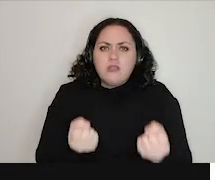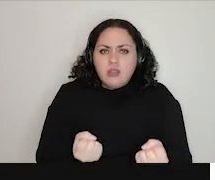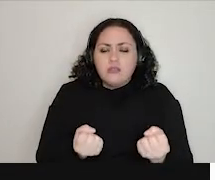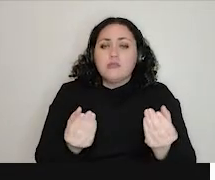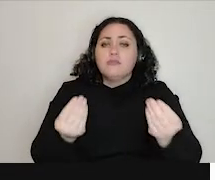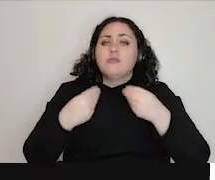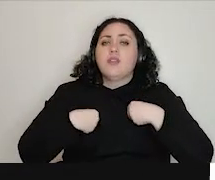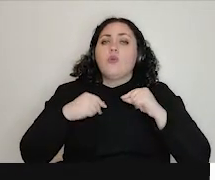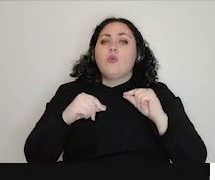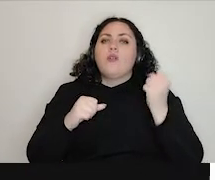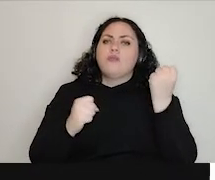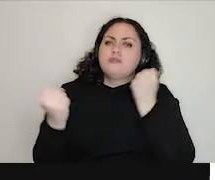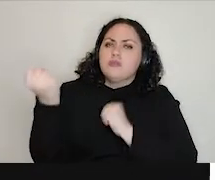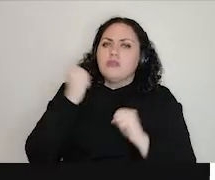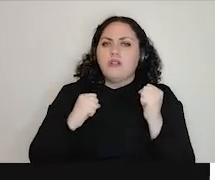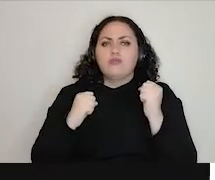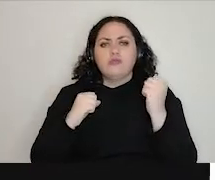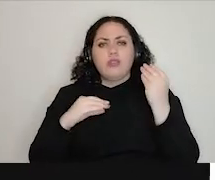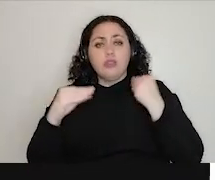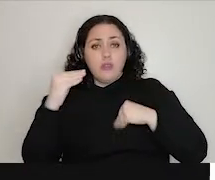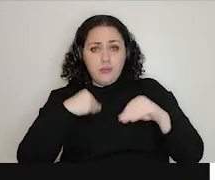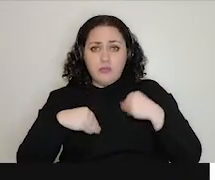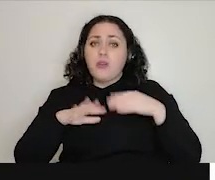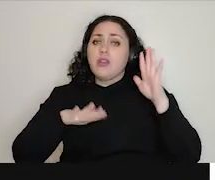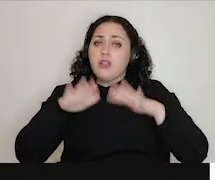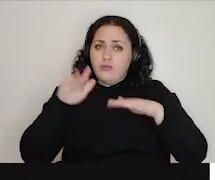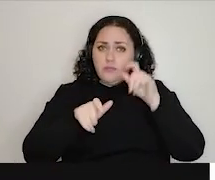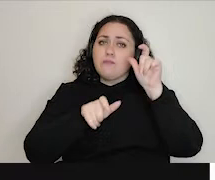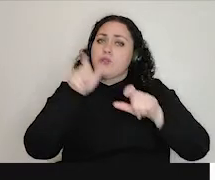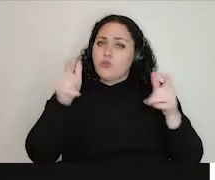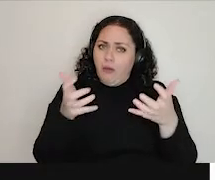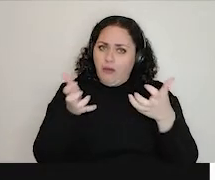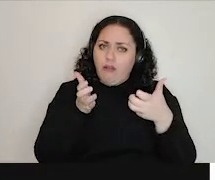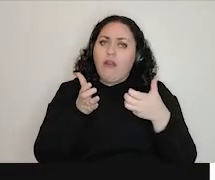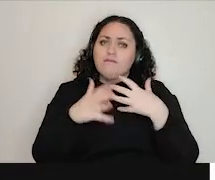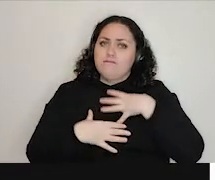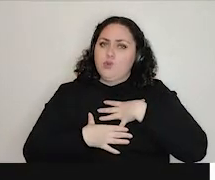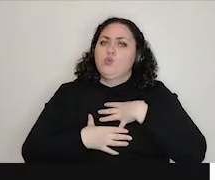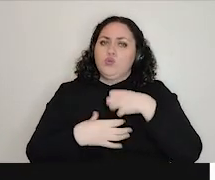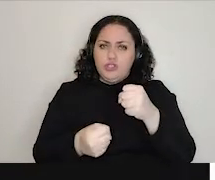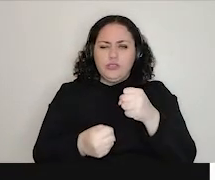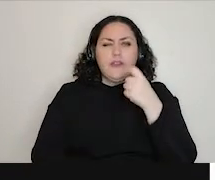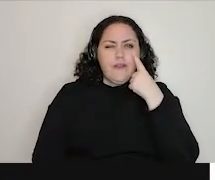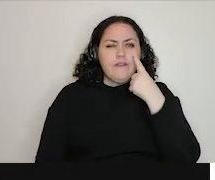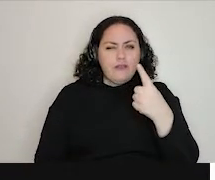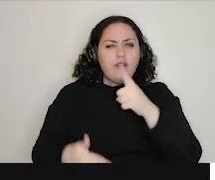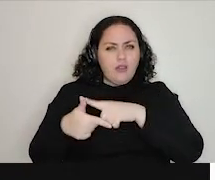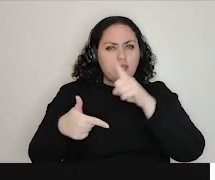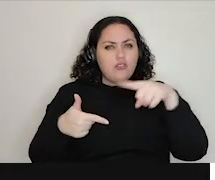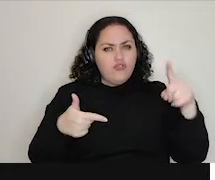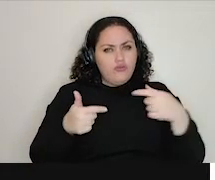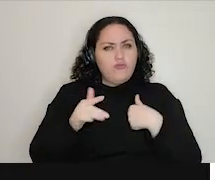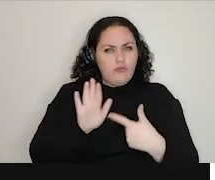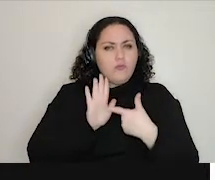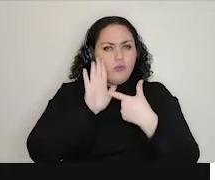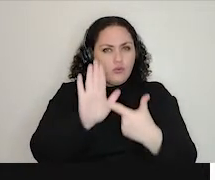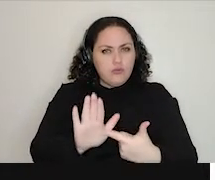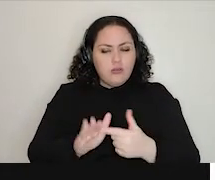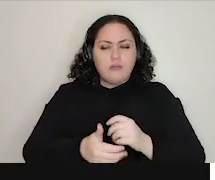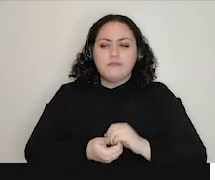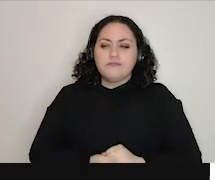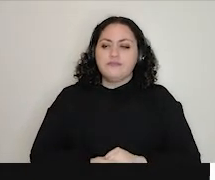todo para ser aceito, causa ansiedade, causa depressão e até mesmo tentativas de suicídio. A gente vai ver